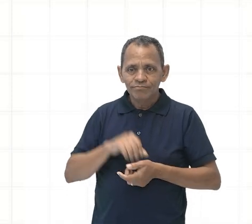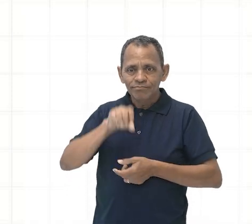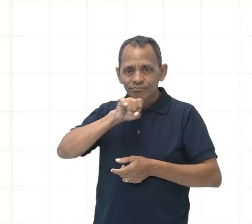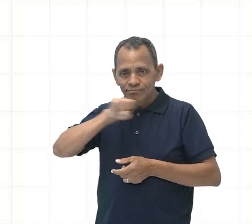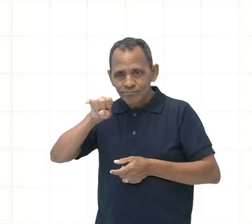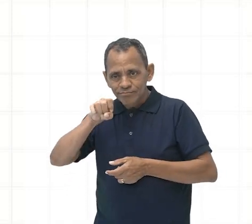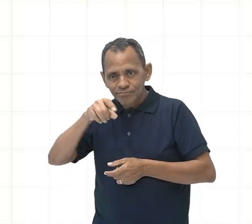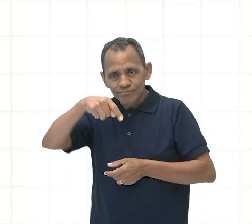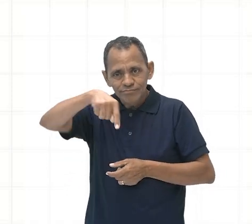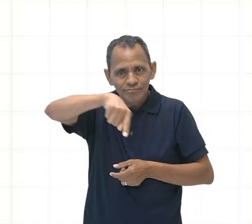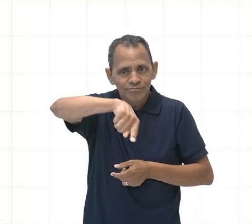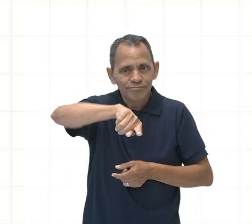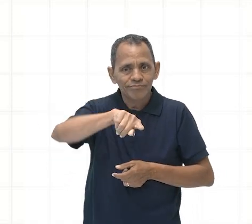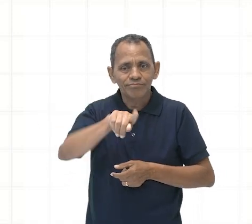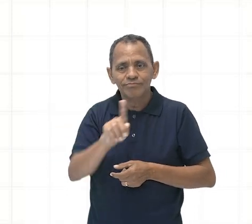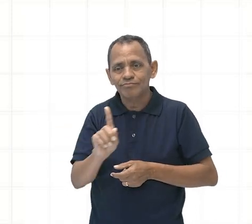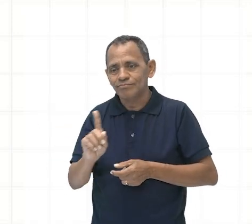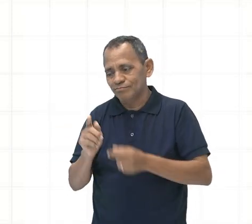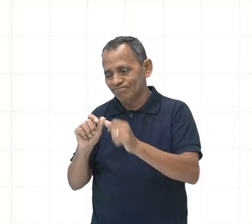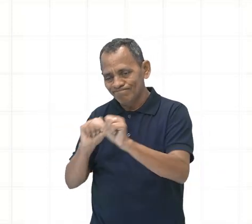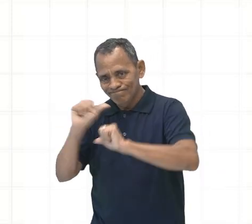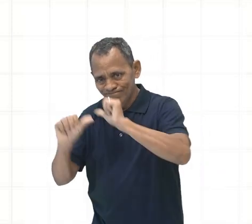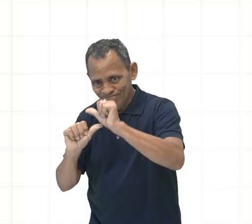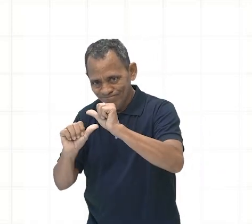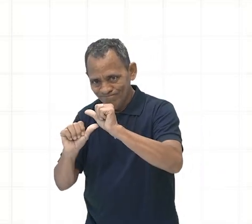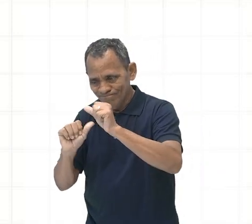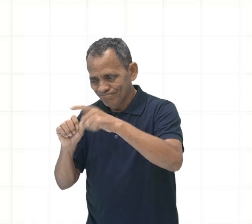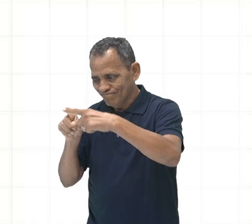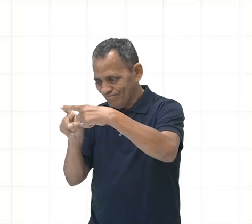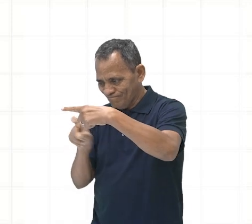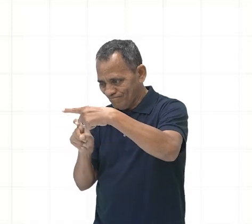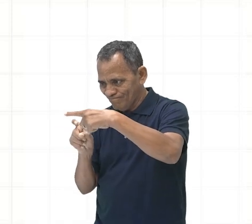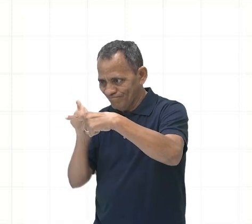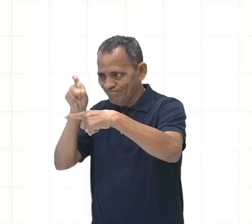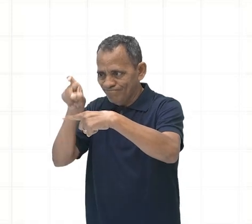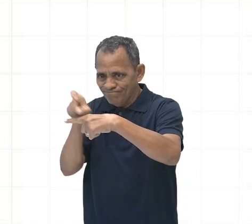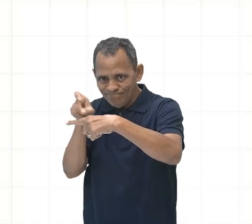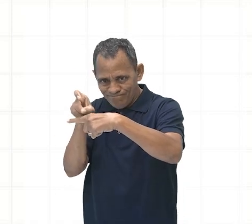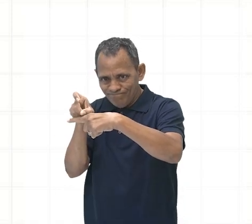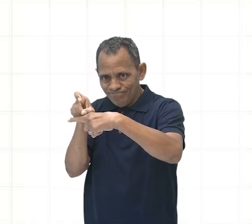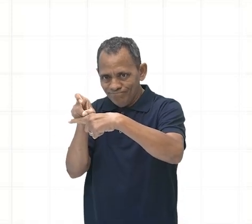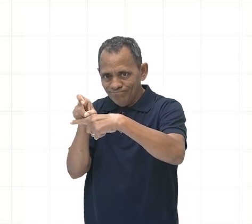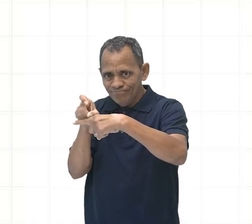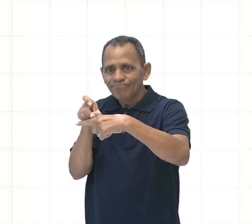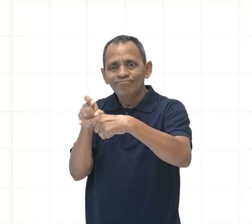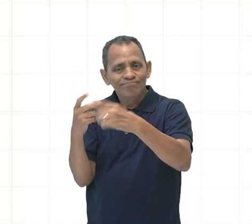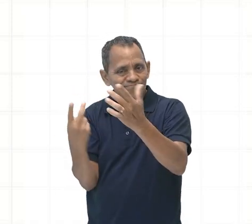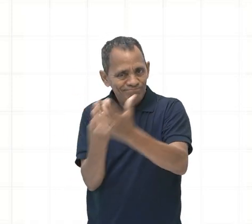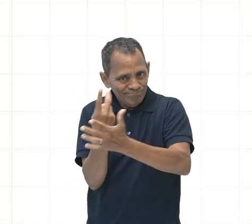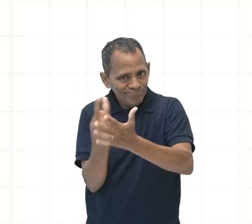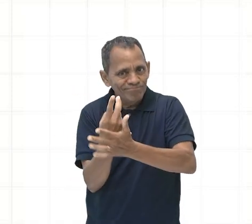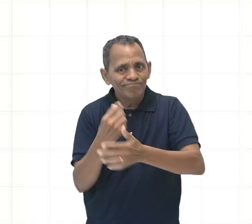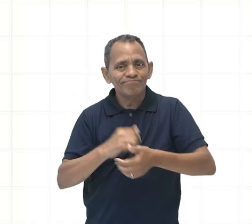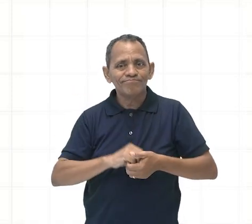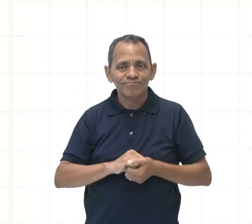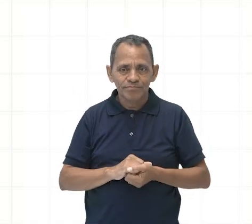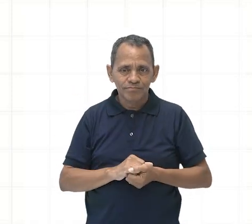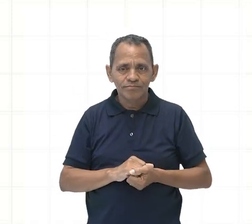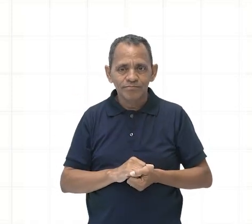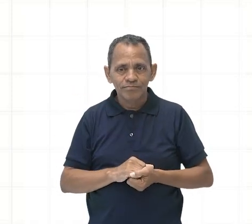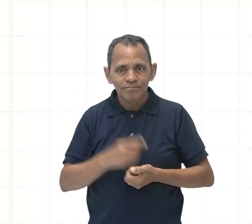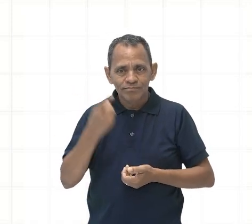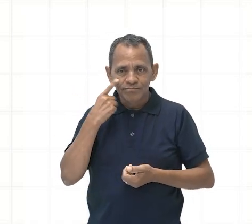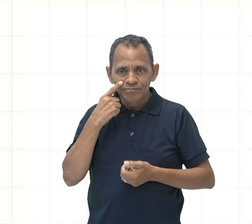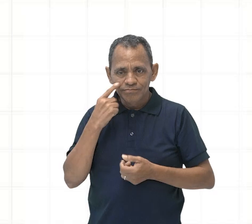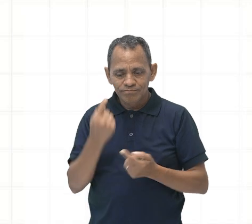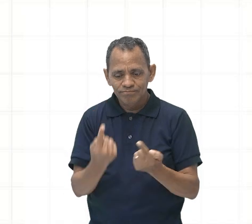inverter aqui, a conta vai dar errado. Então, isso aqui eu não posso fazer. Se eu observei que as grandezas